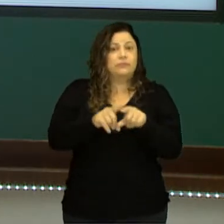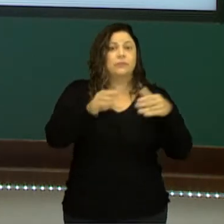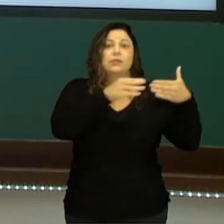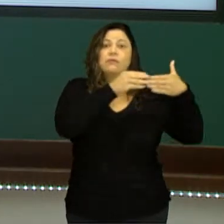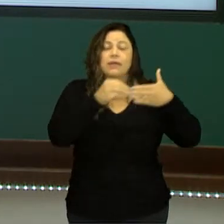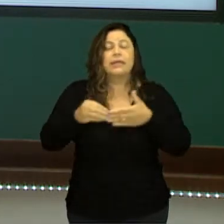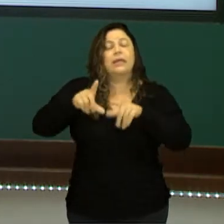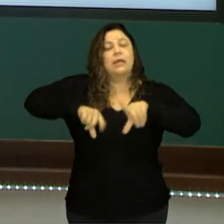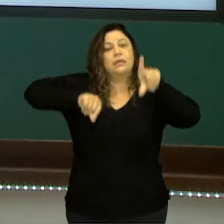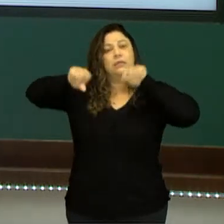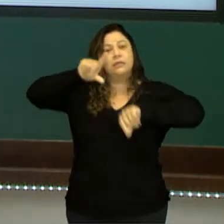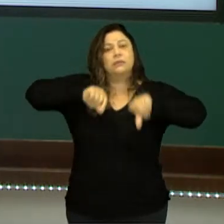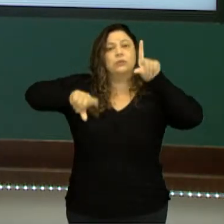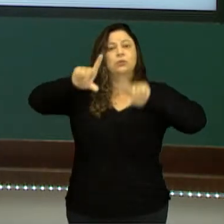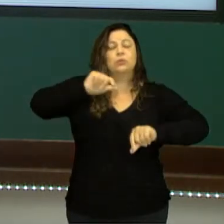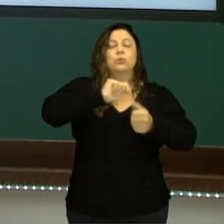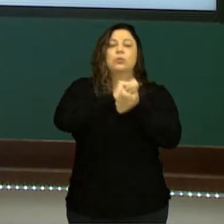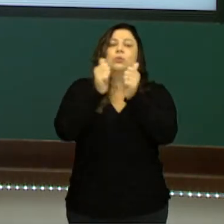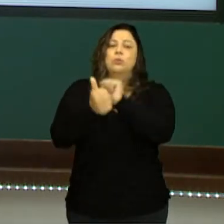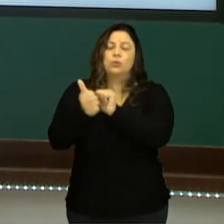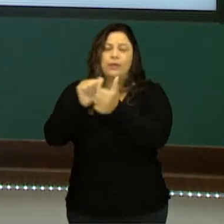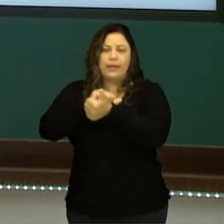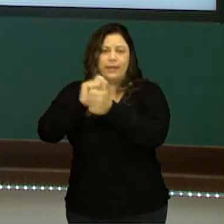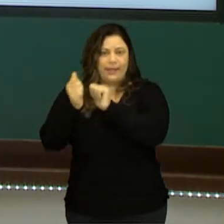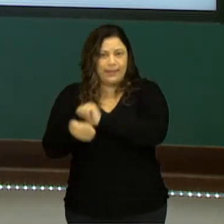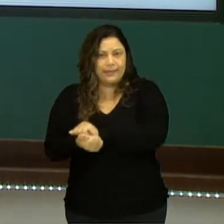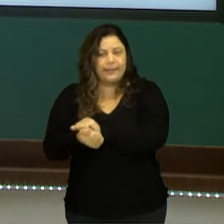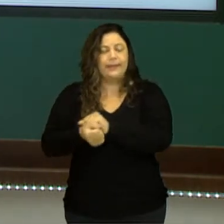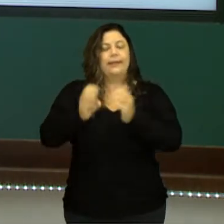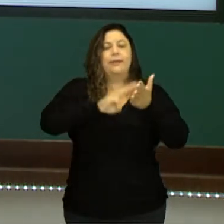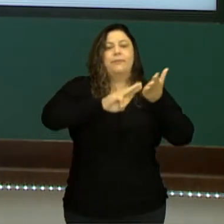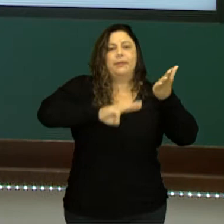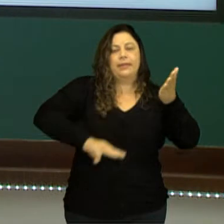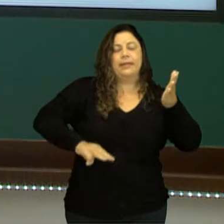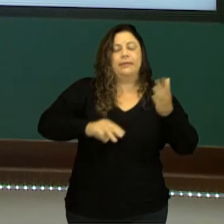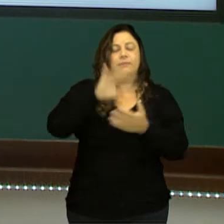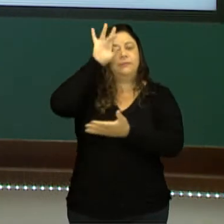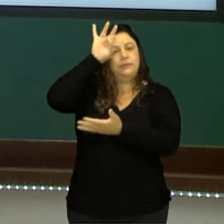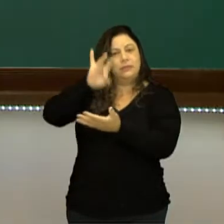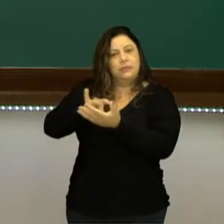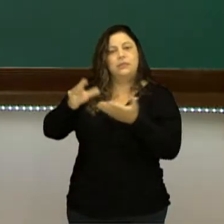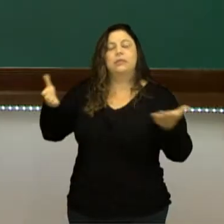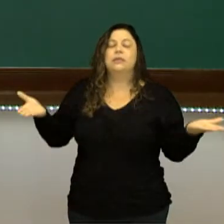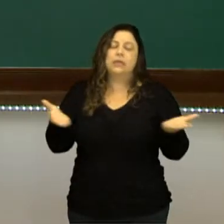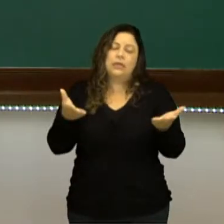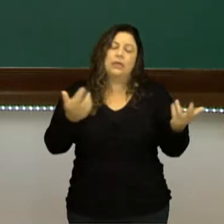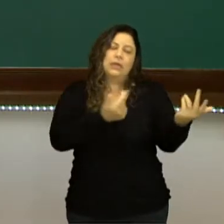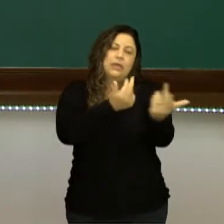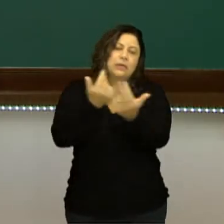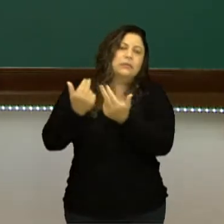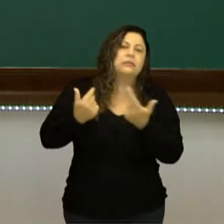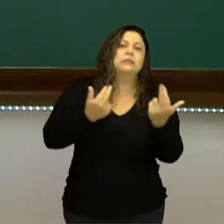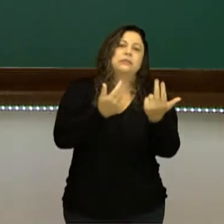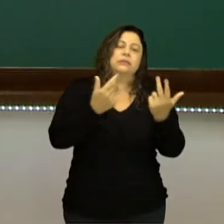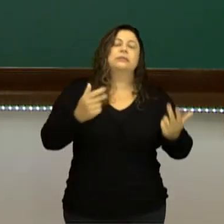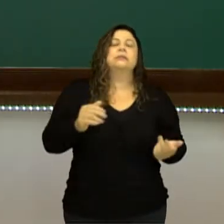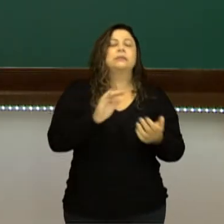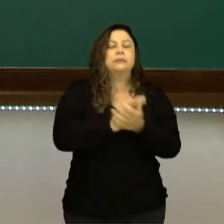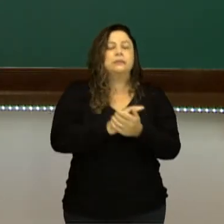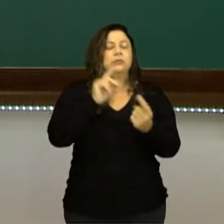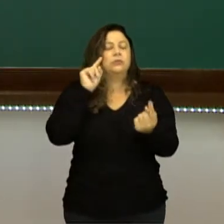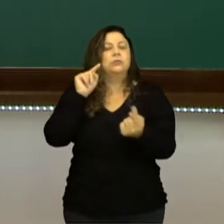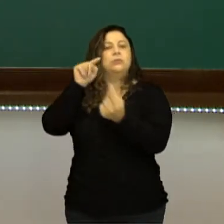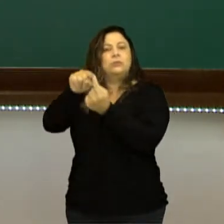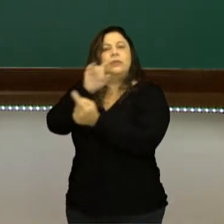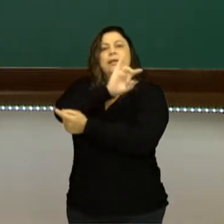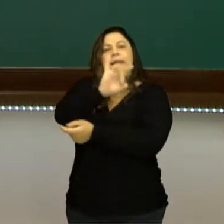nessa escolha mais adequada pelo método para a sua realidade. Então, assim como, né, a educação ela é específica, né,